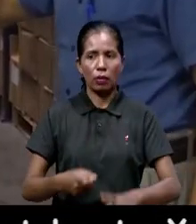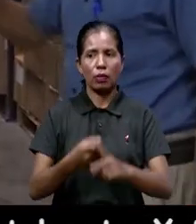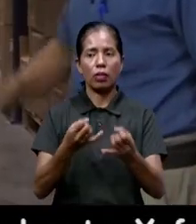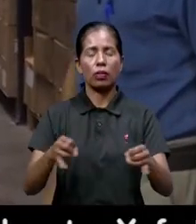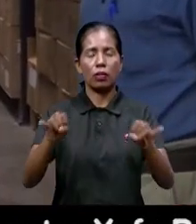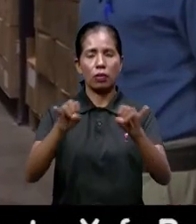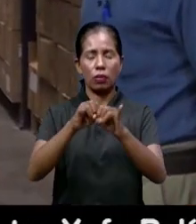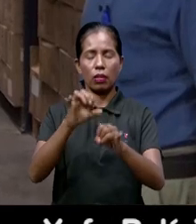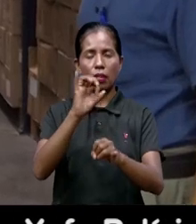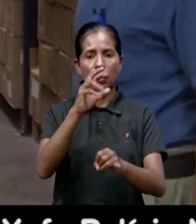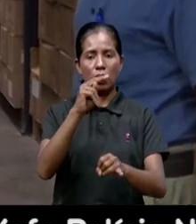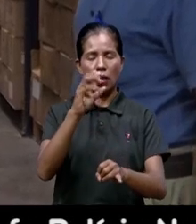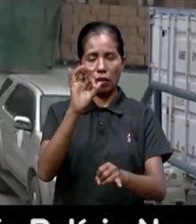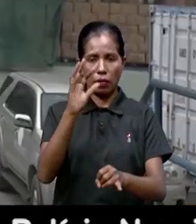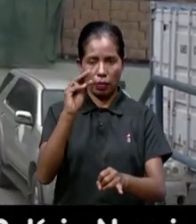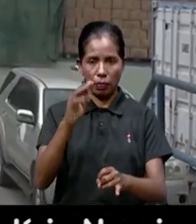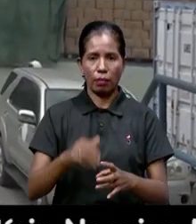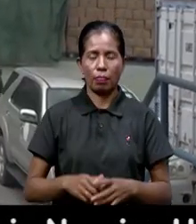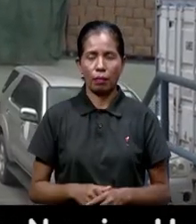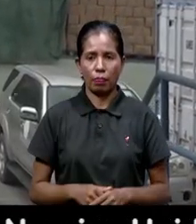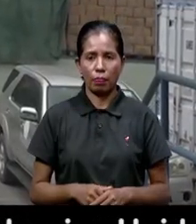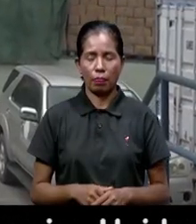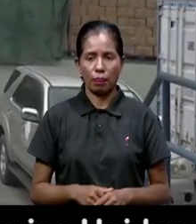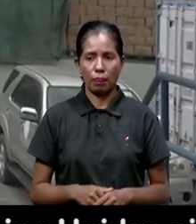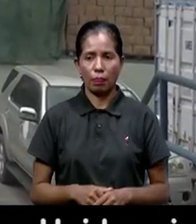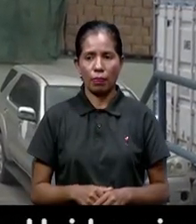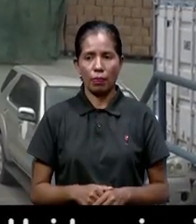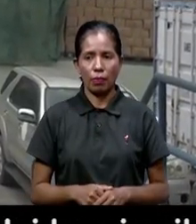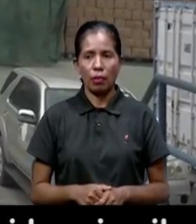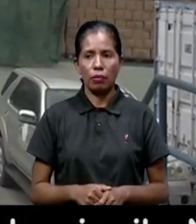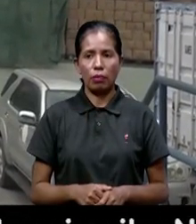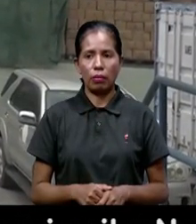Instituto Nacional Farmácia no Produto Médico. Santina de Jesus, Justino Mandala, GMN.